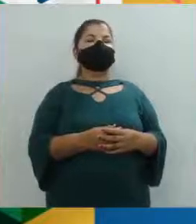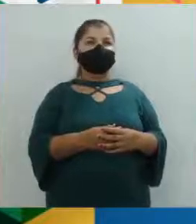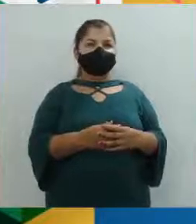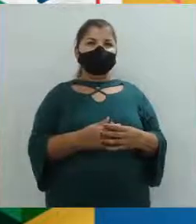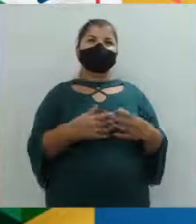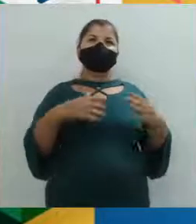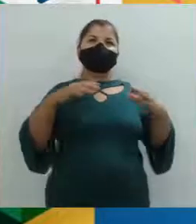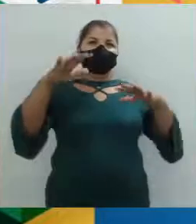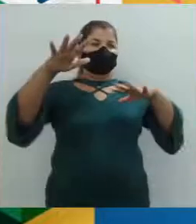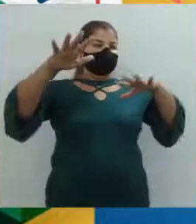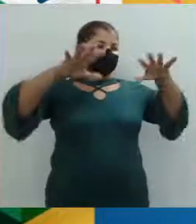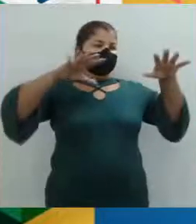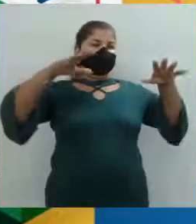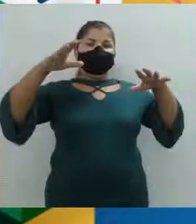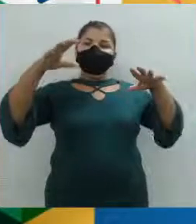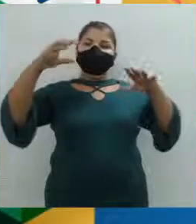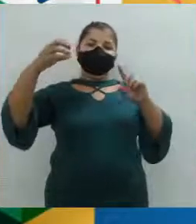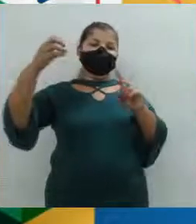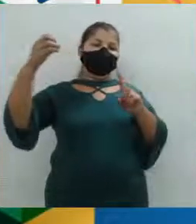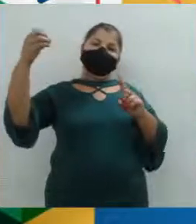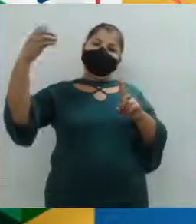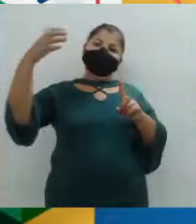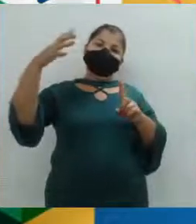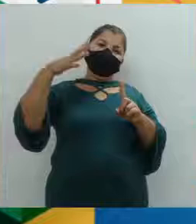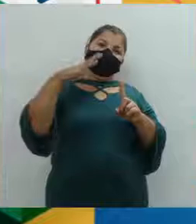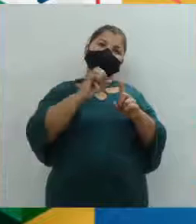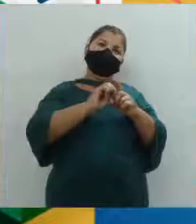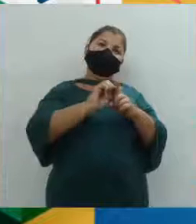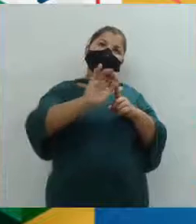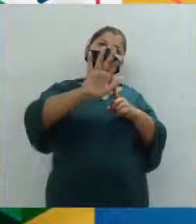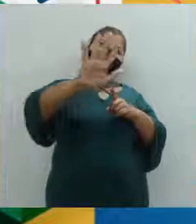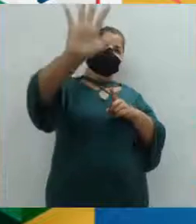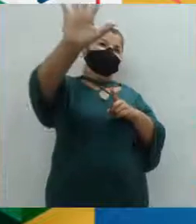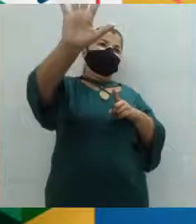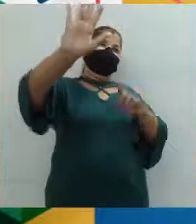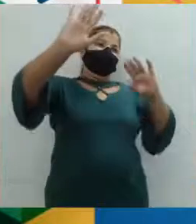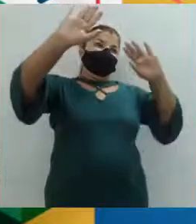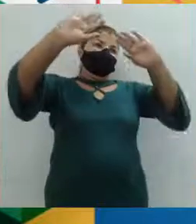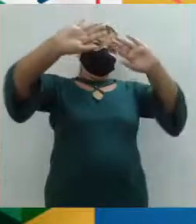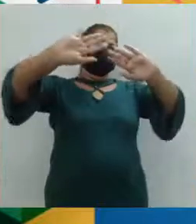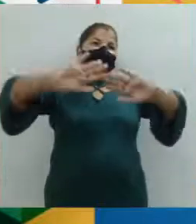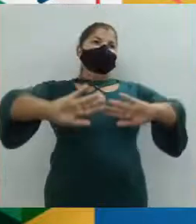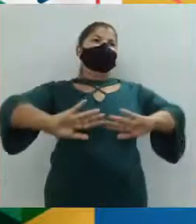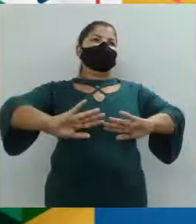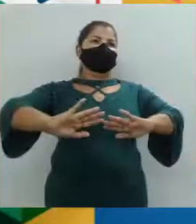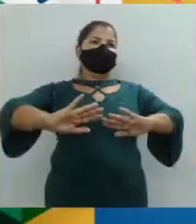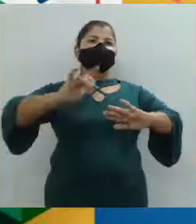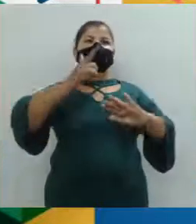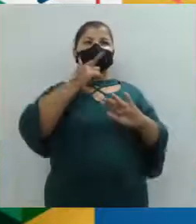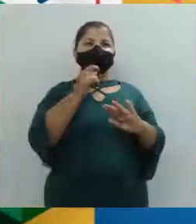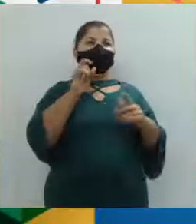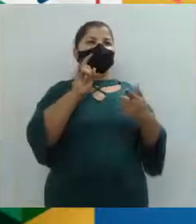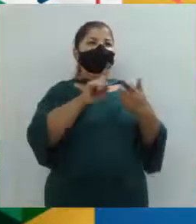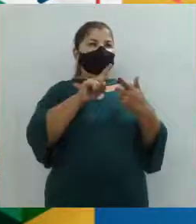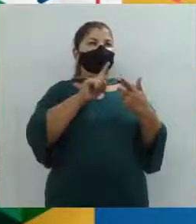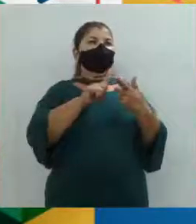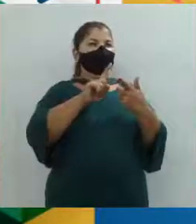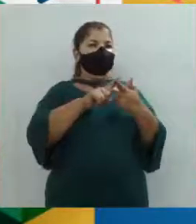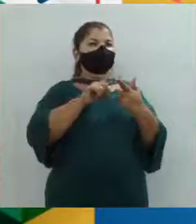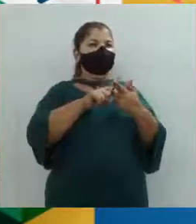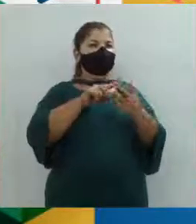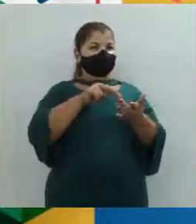os objetos estão sendo iluminados e são refletidos na parede. Inclusive, com ele ali, ó, com o